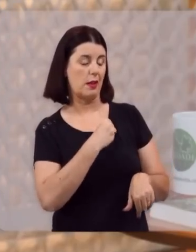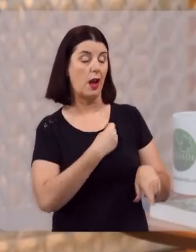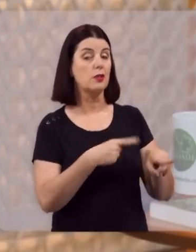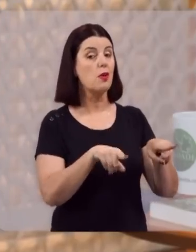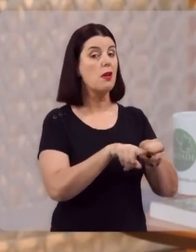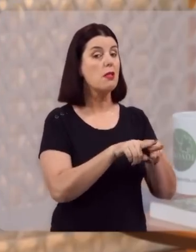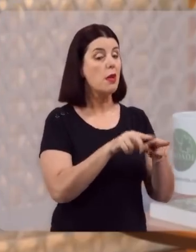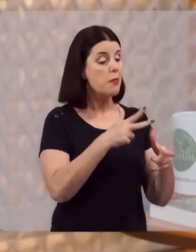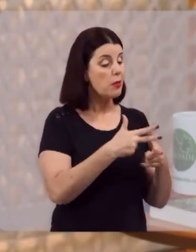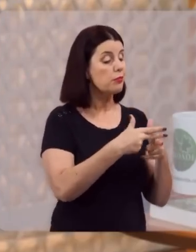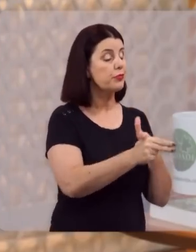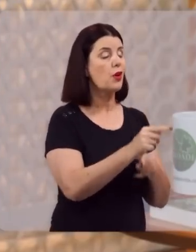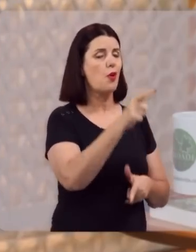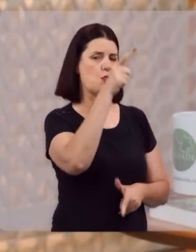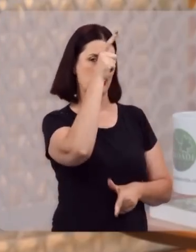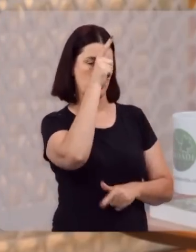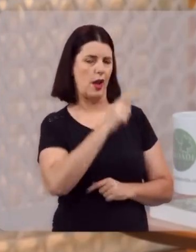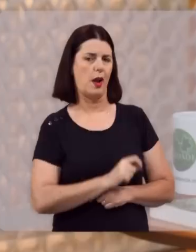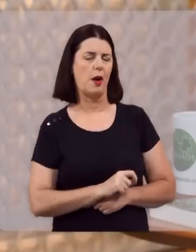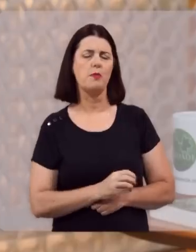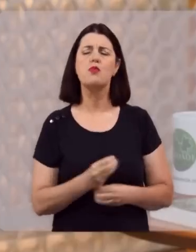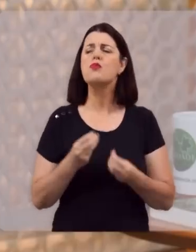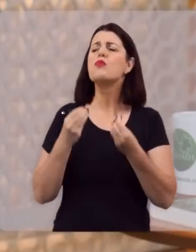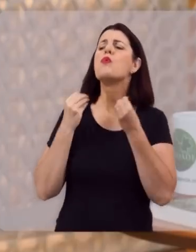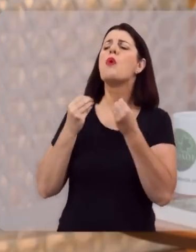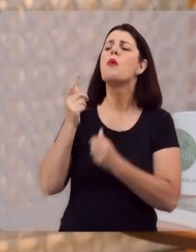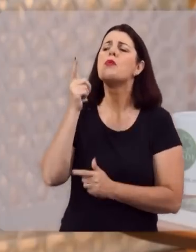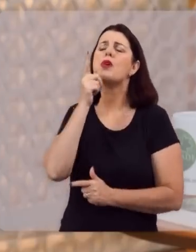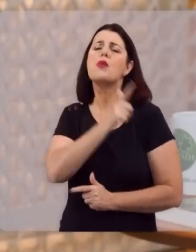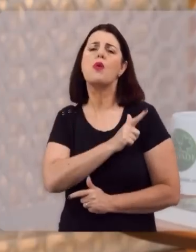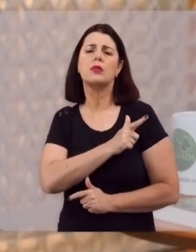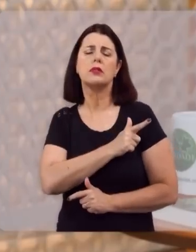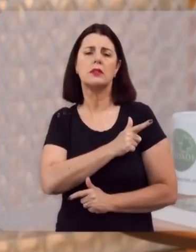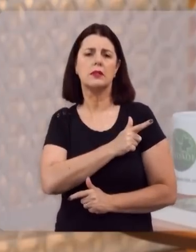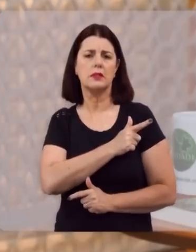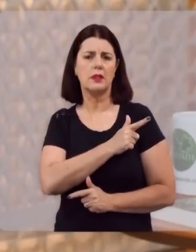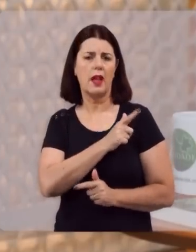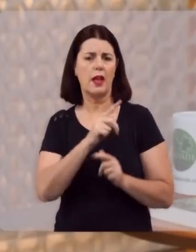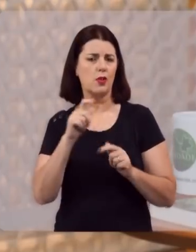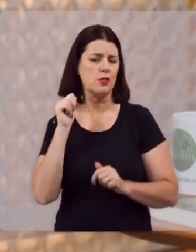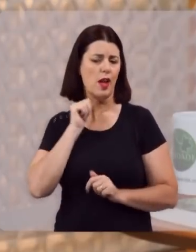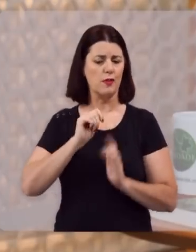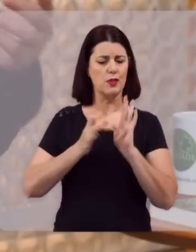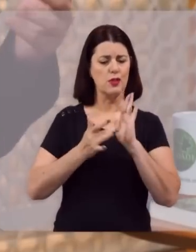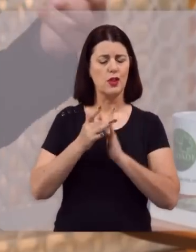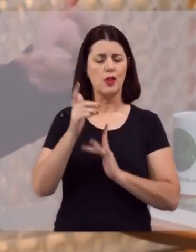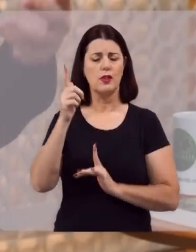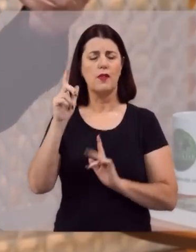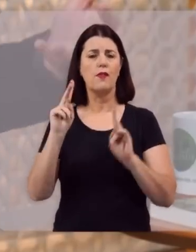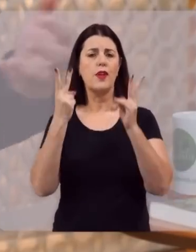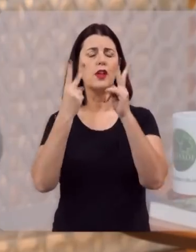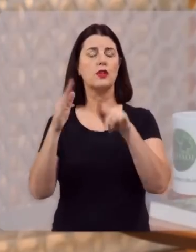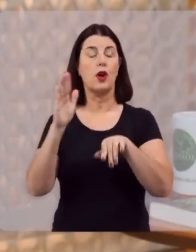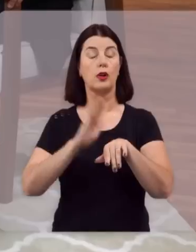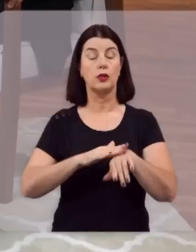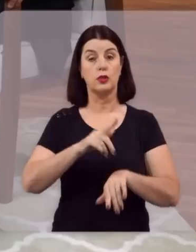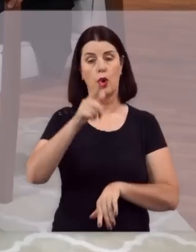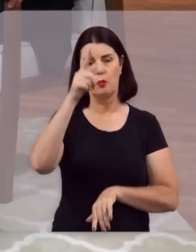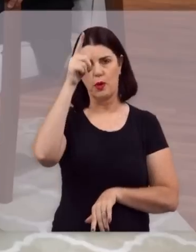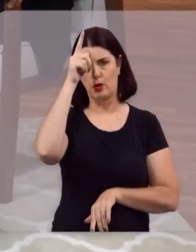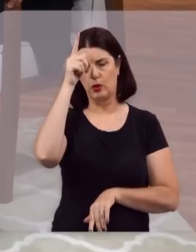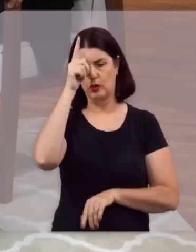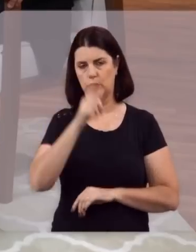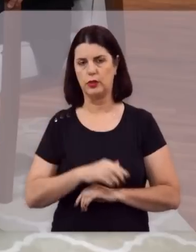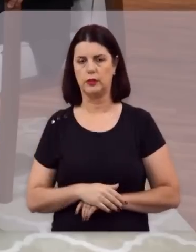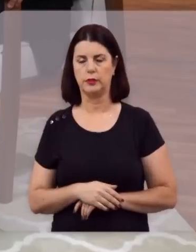pecado e o diabo. Como que isso se dá? Como que o sacrifício de Cristo é a vitória sobre esse anjo caído